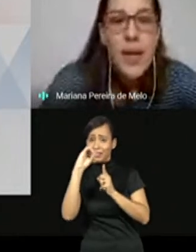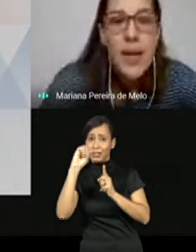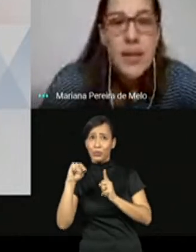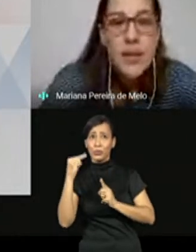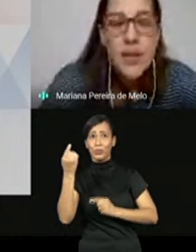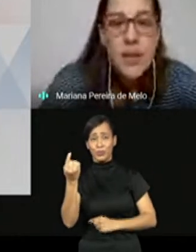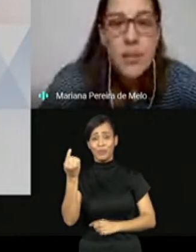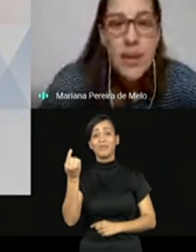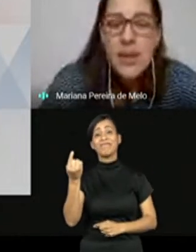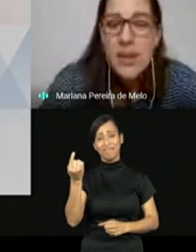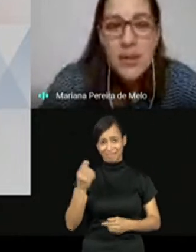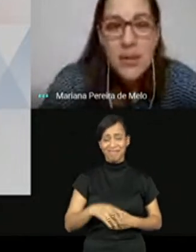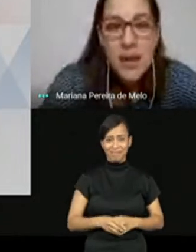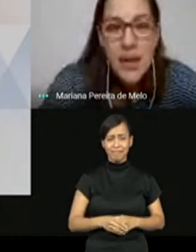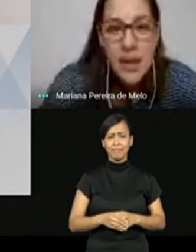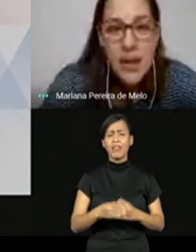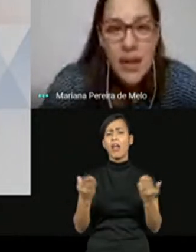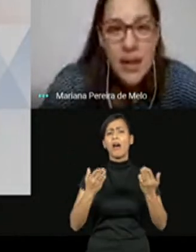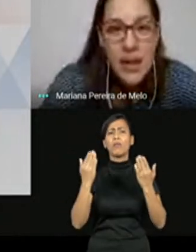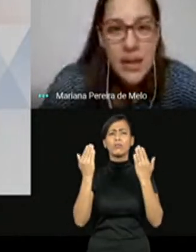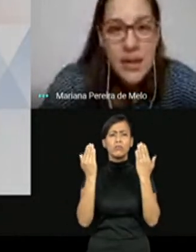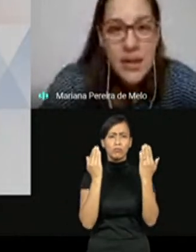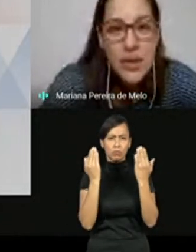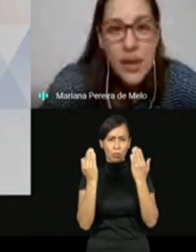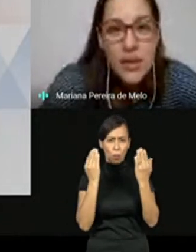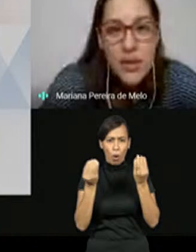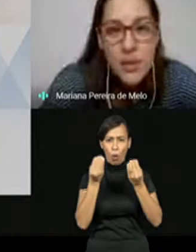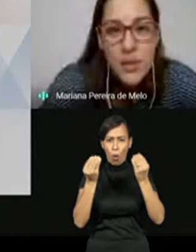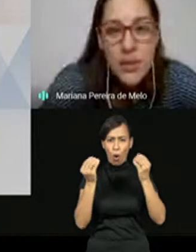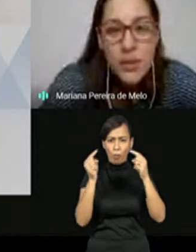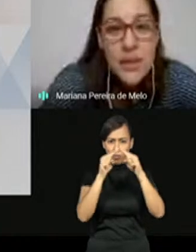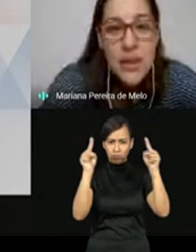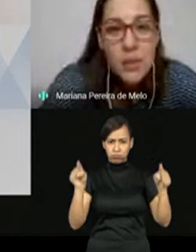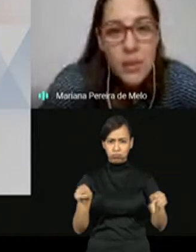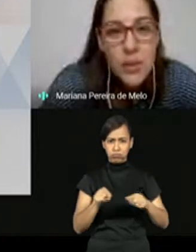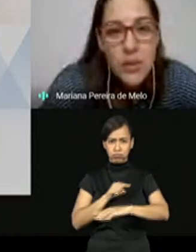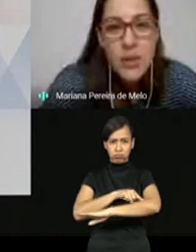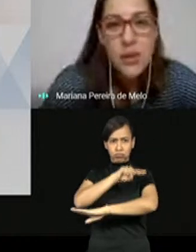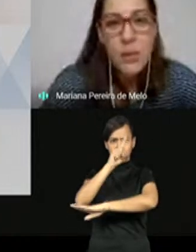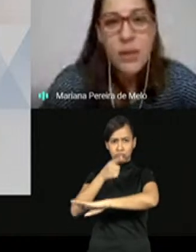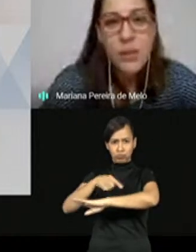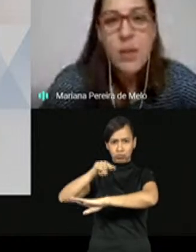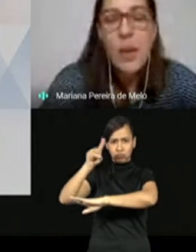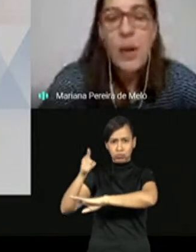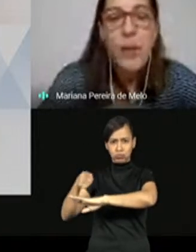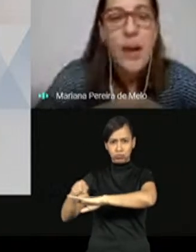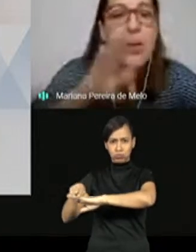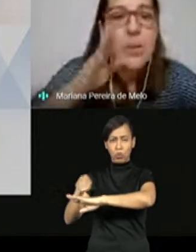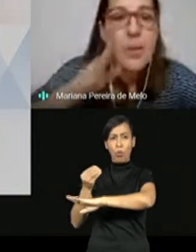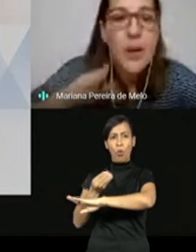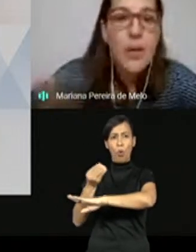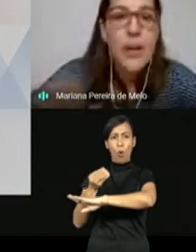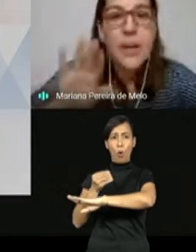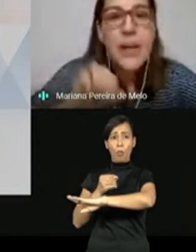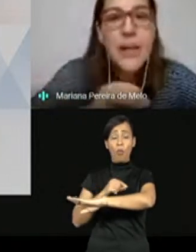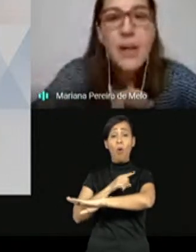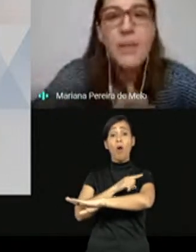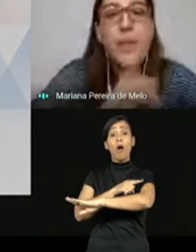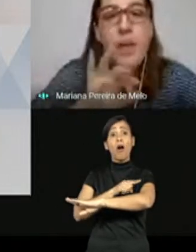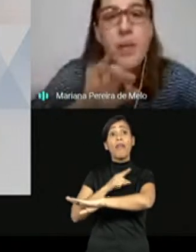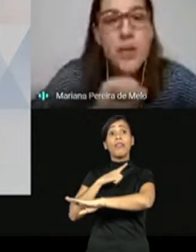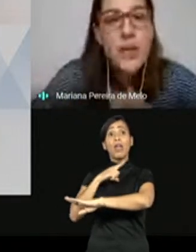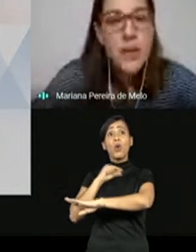comparar essas distribuições. Aqui a gente tem a distribuição, exemplos de distribuição normal. A normal, ela tem